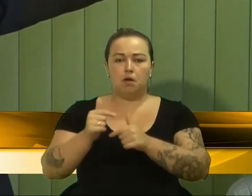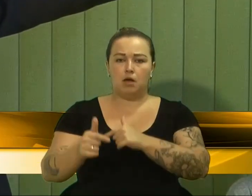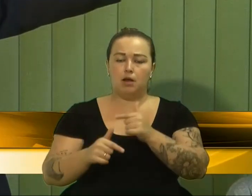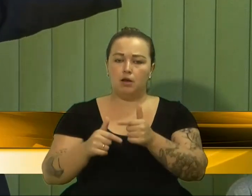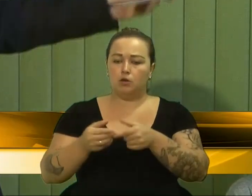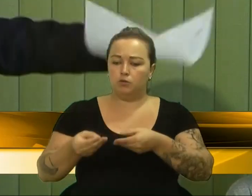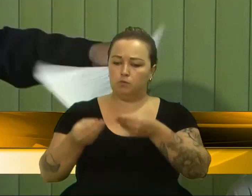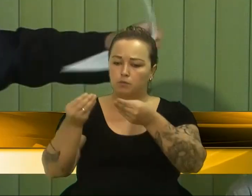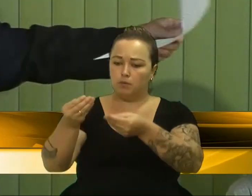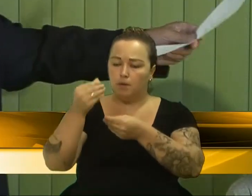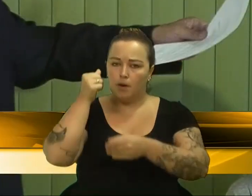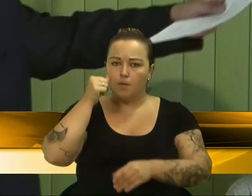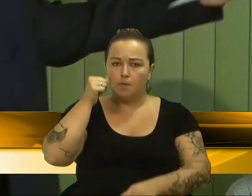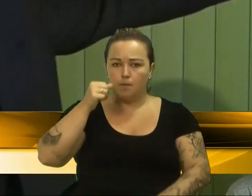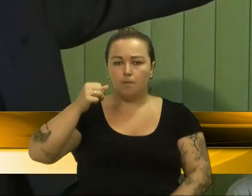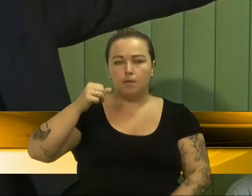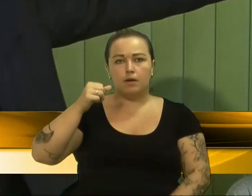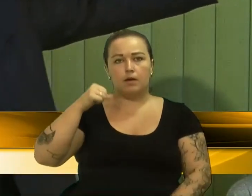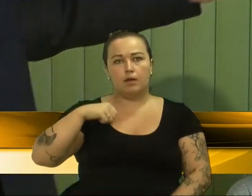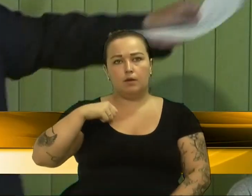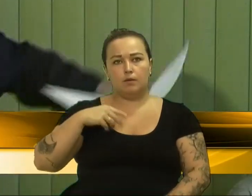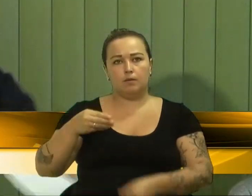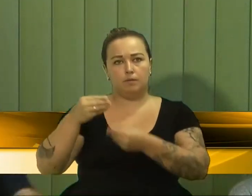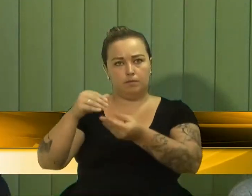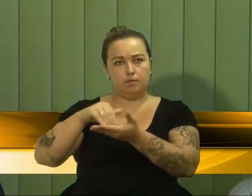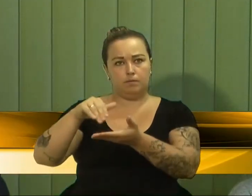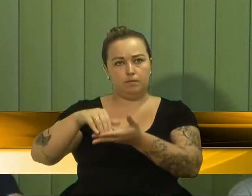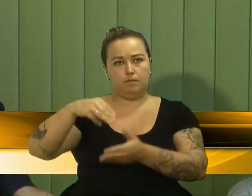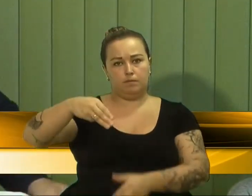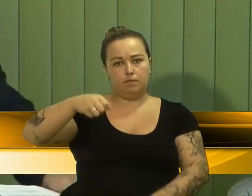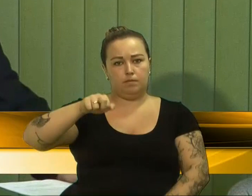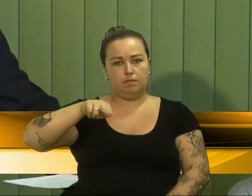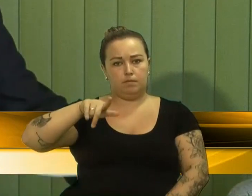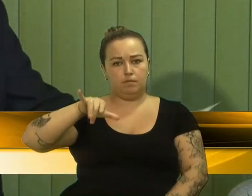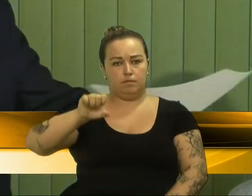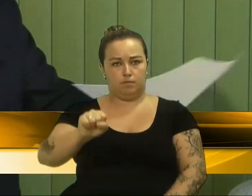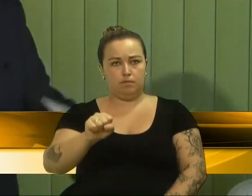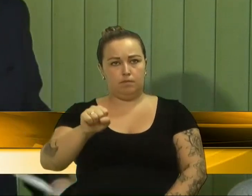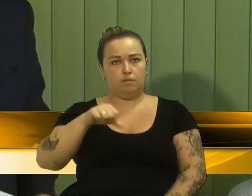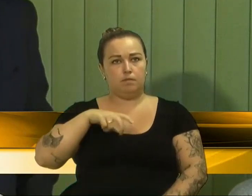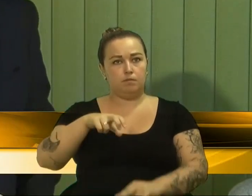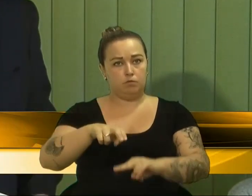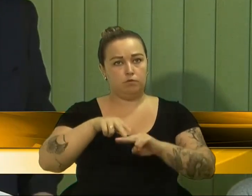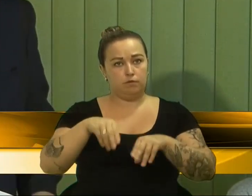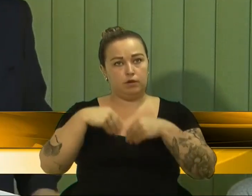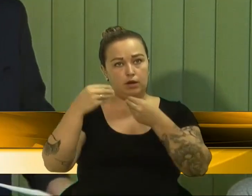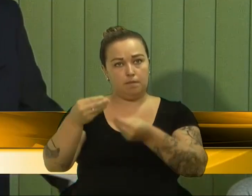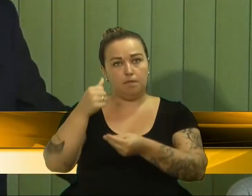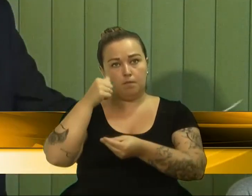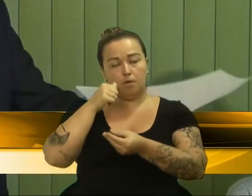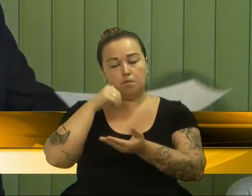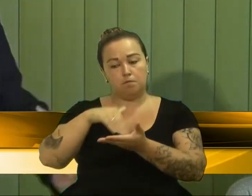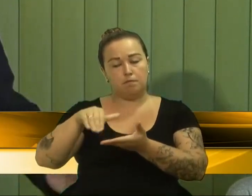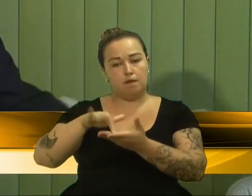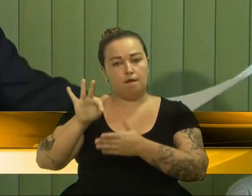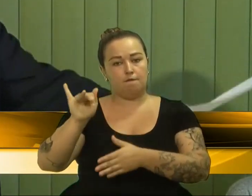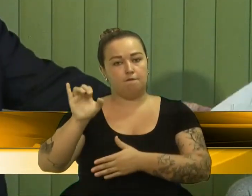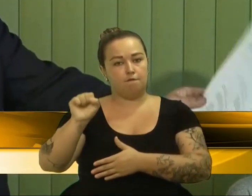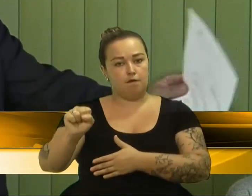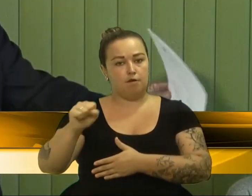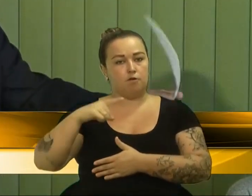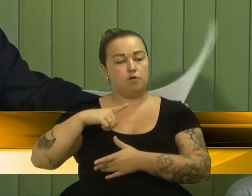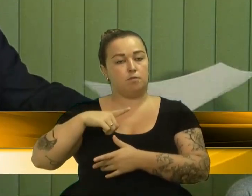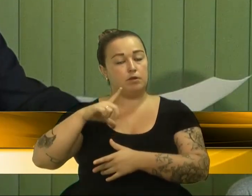na Fundação, é a renovação da política, né? A Marlese, de novo, na Fundação de Assistência Social. E eu vou encaminhar para ela uma sugestão, para